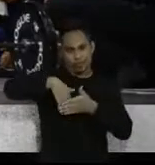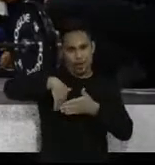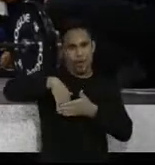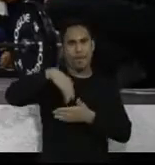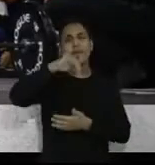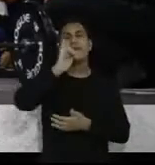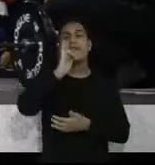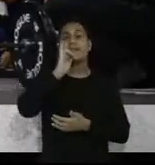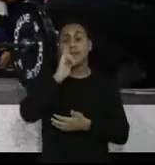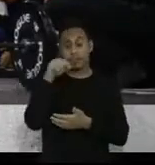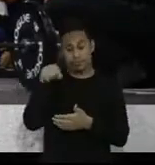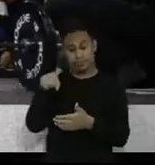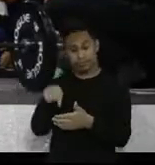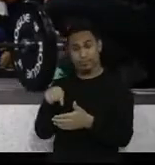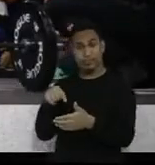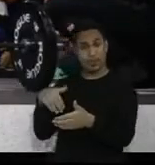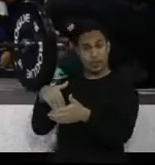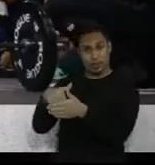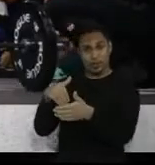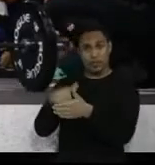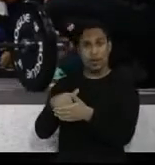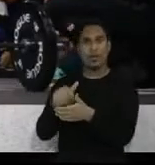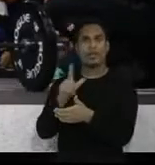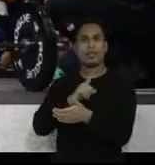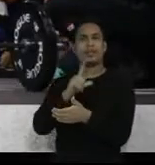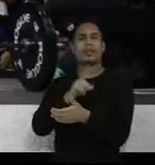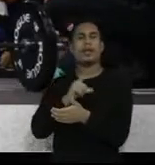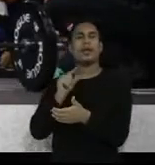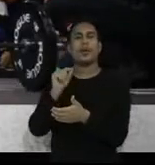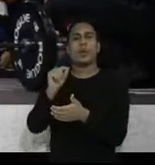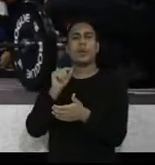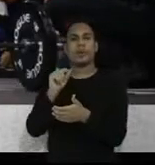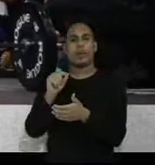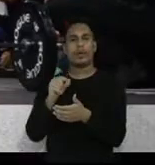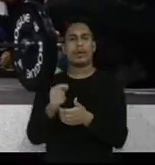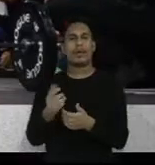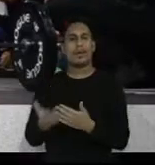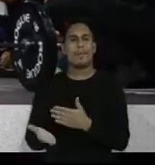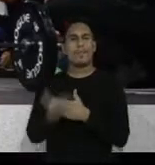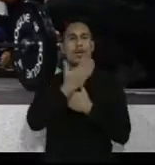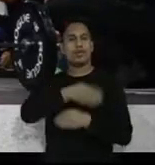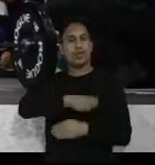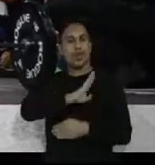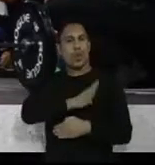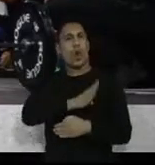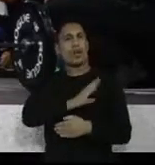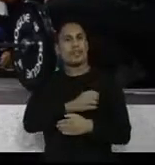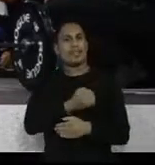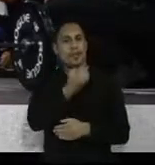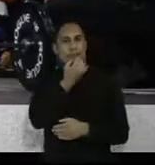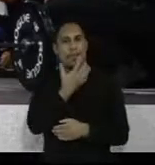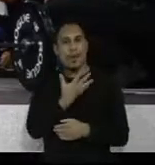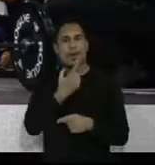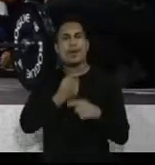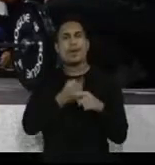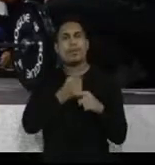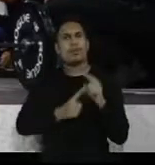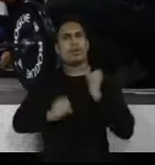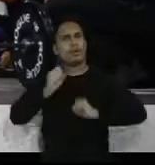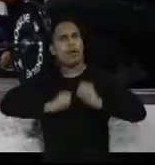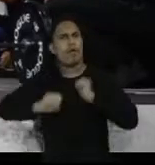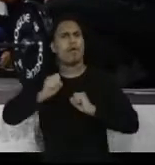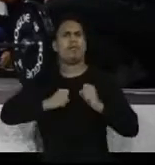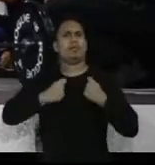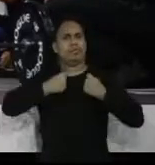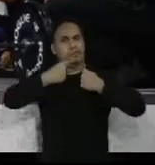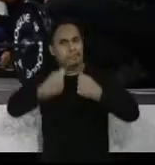vai ter o endurance, né, aquela coisa do cardio, né, como a gente fala, claro que é longo, porque é corrida e tudo mais, mas muitas vezes o atleta que vai